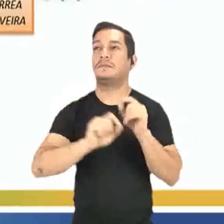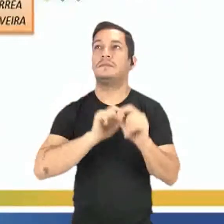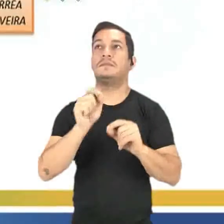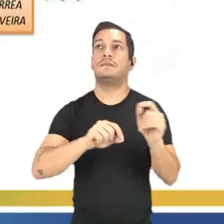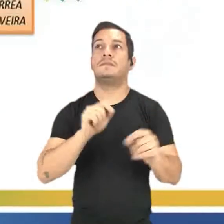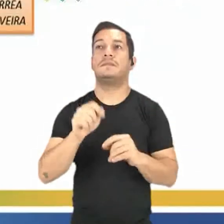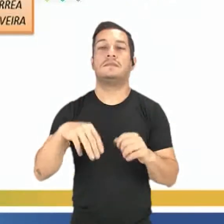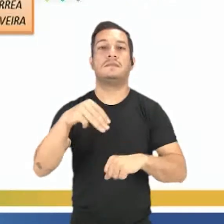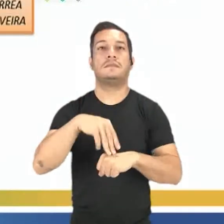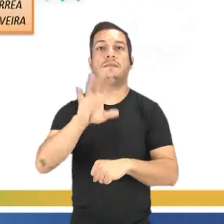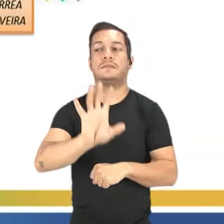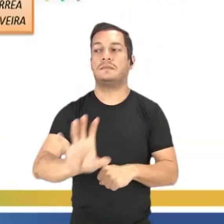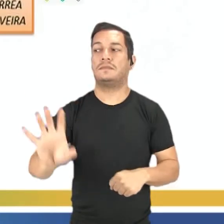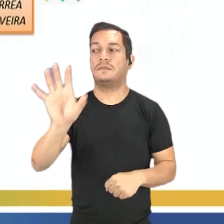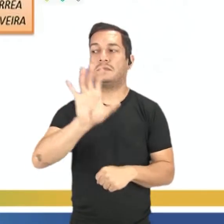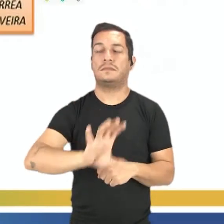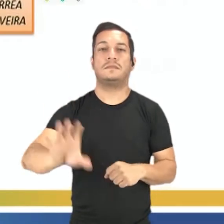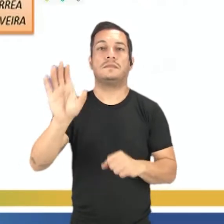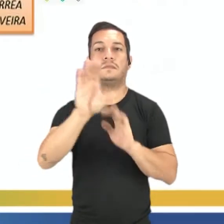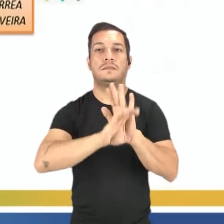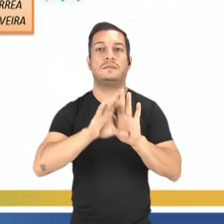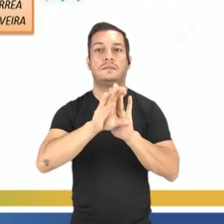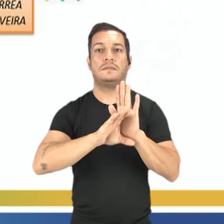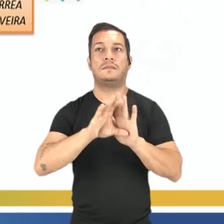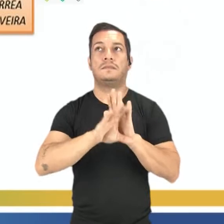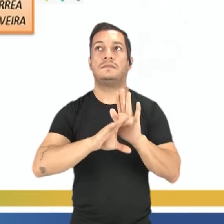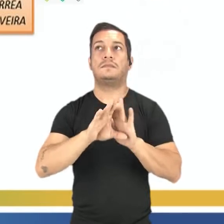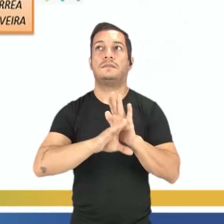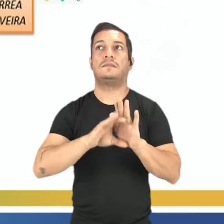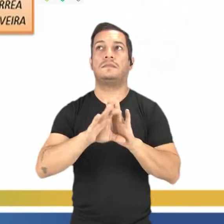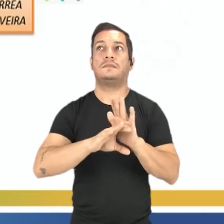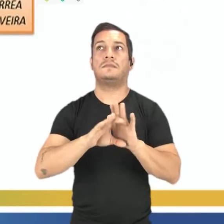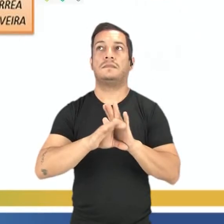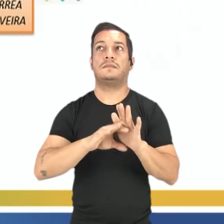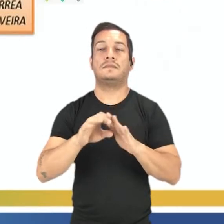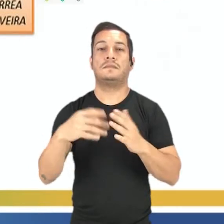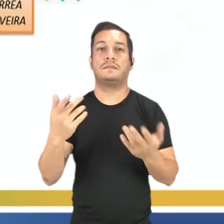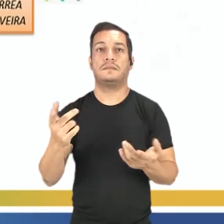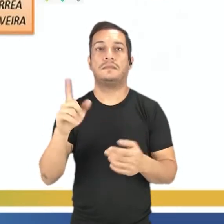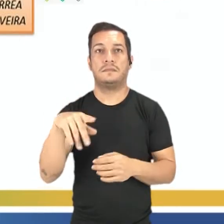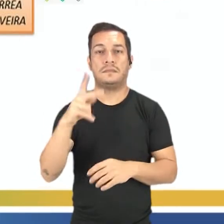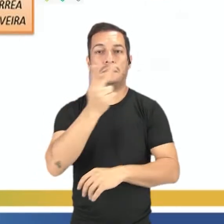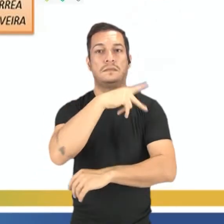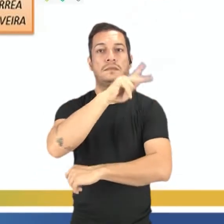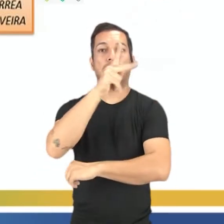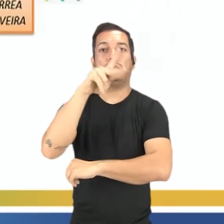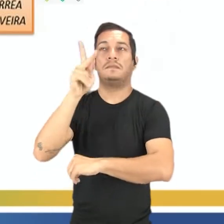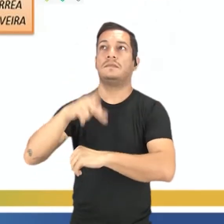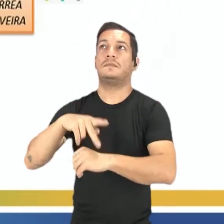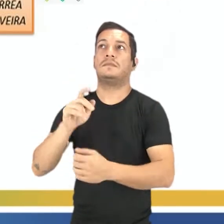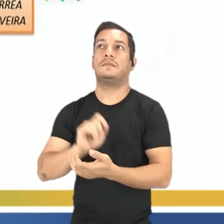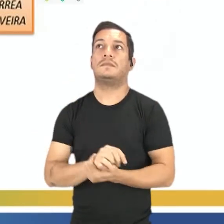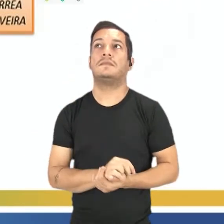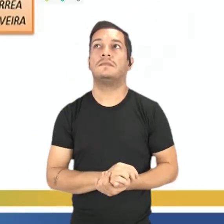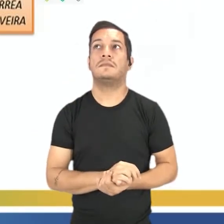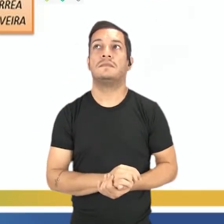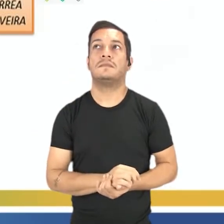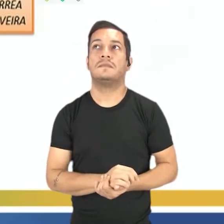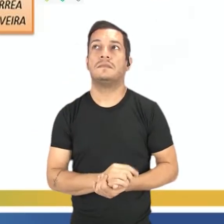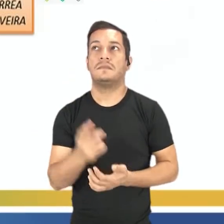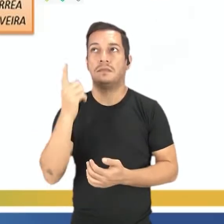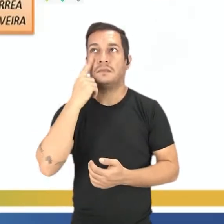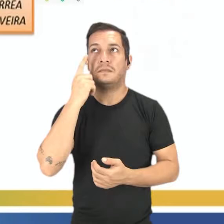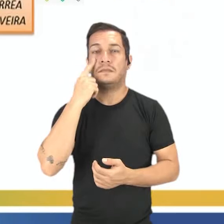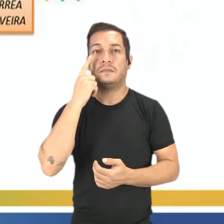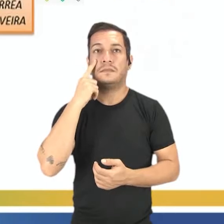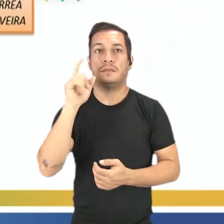um mapa, né, conceitual com as palavras-chave do que foi o parnasianismo. A temática